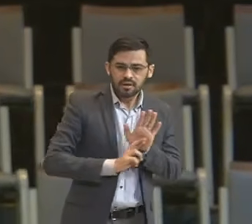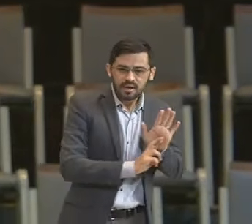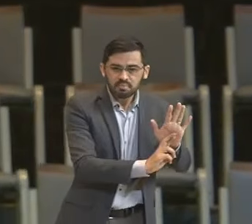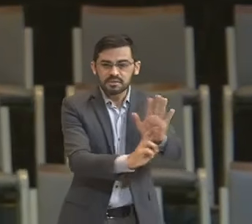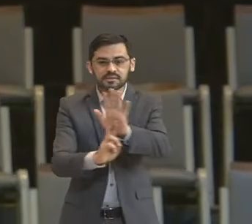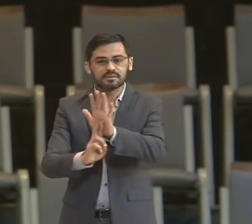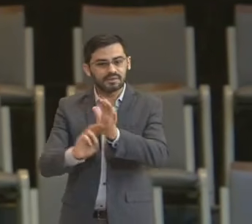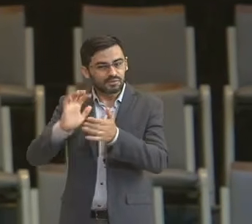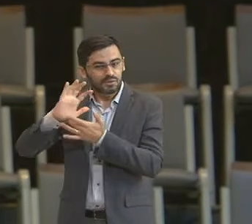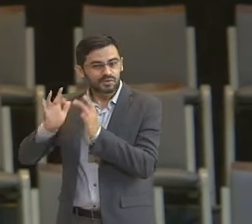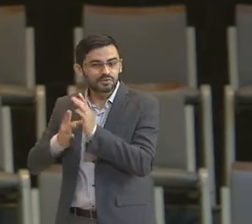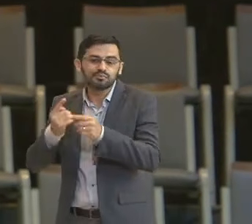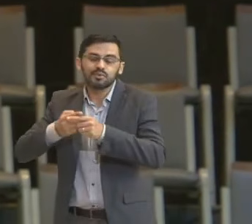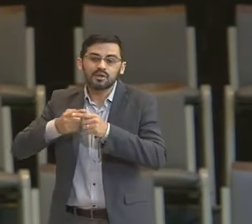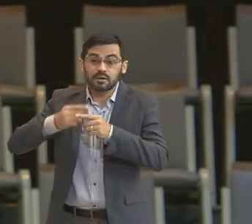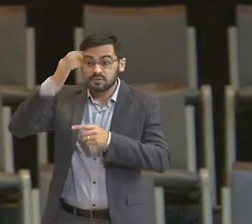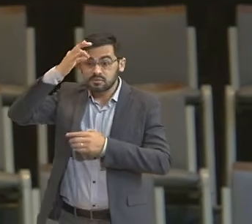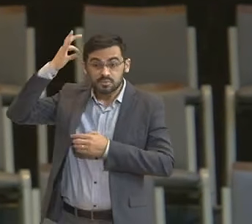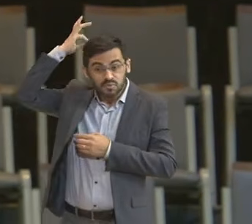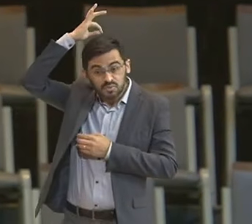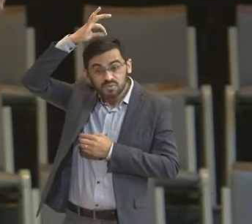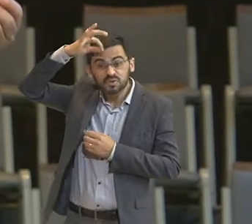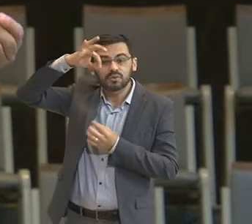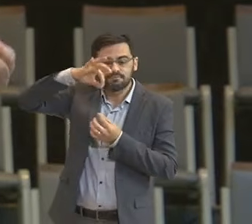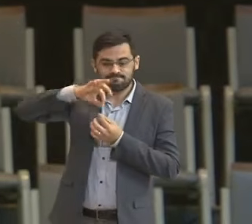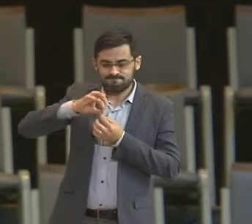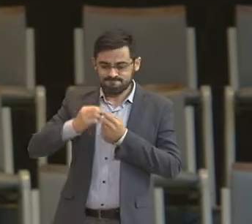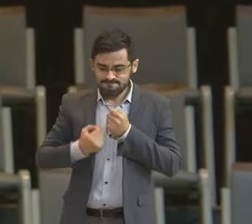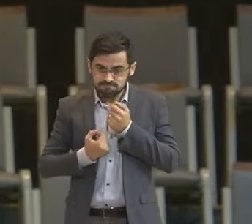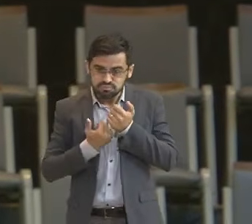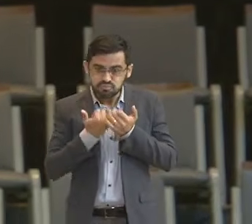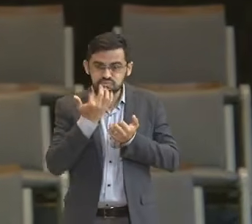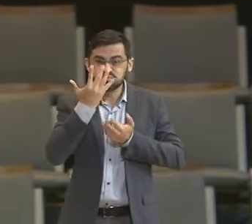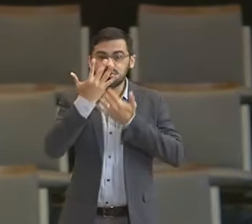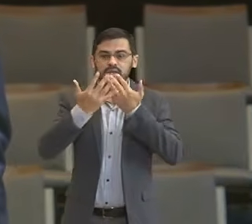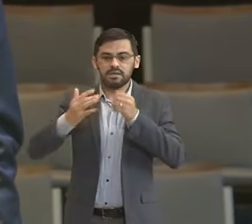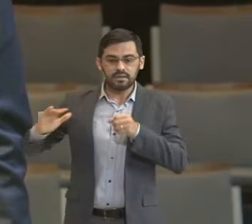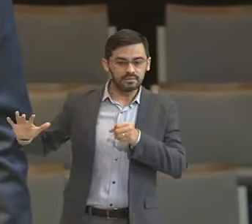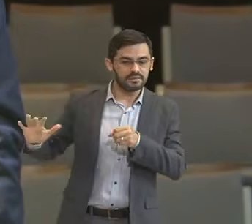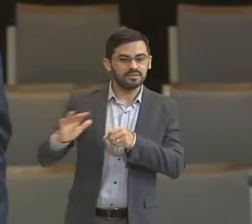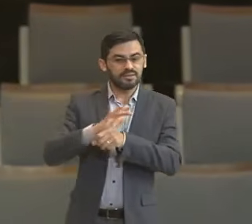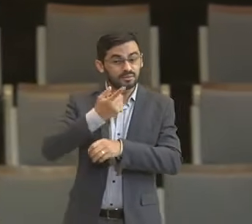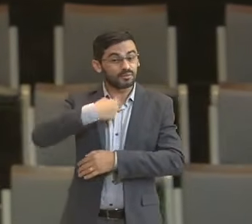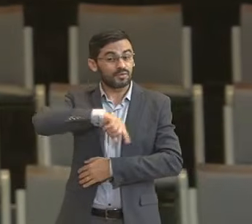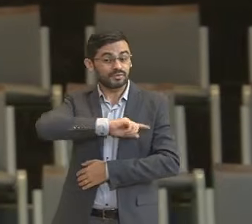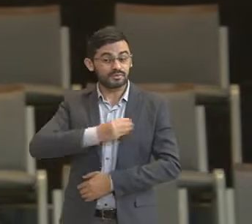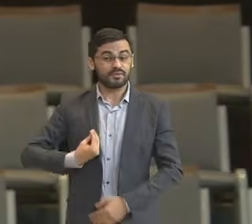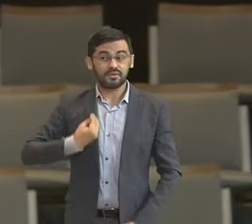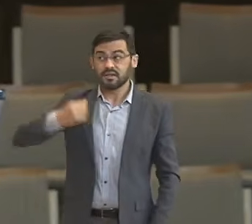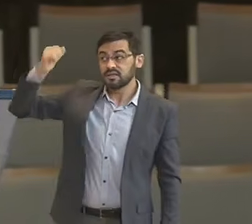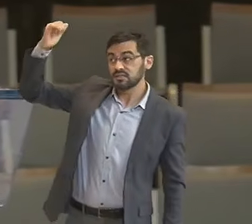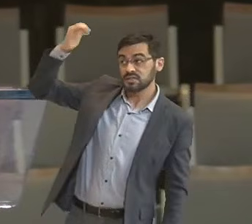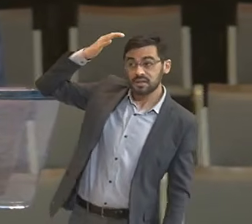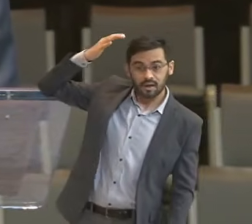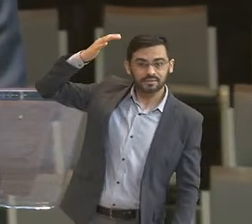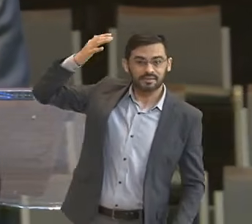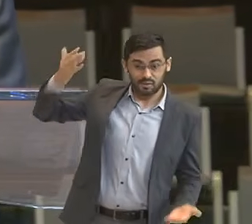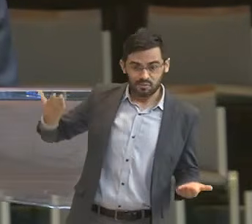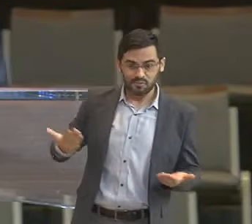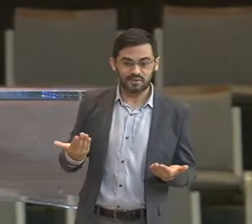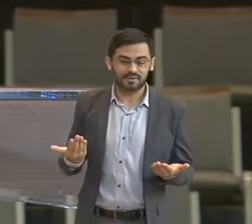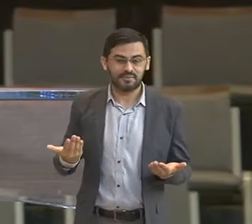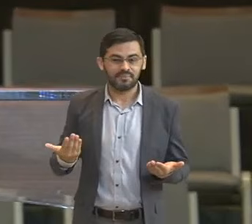Porque o Espírito Santo de Deus faz jorrar graça sobre a nossa vida. E nós deixamos de